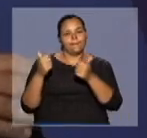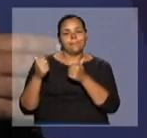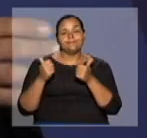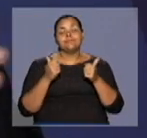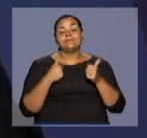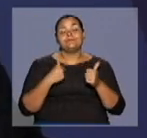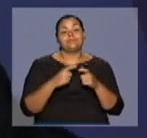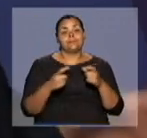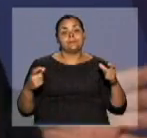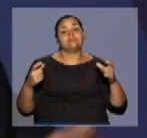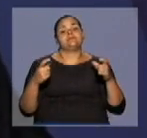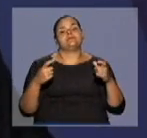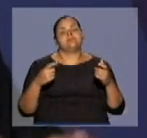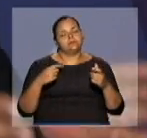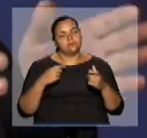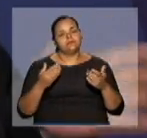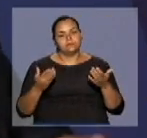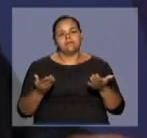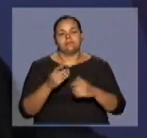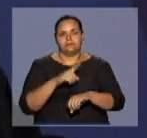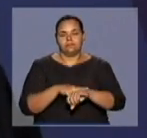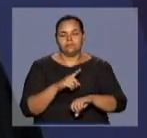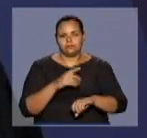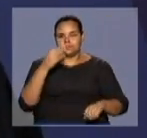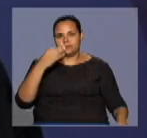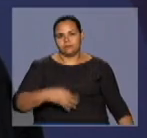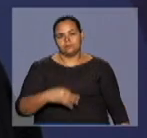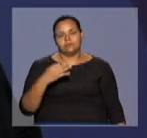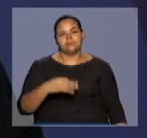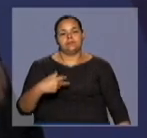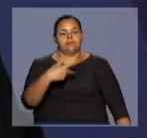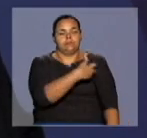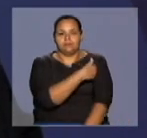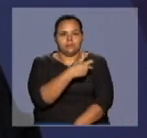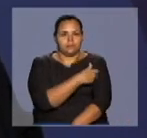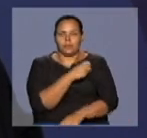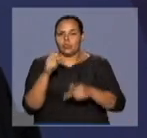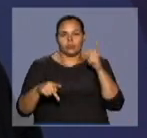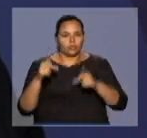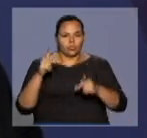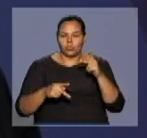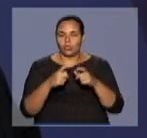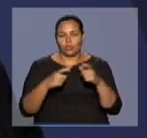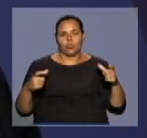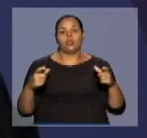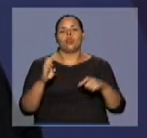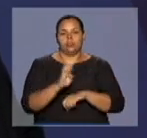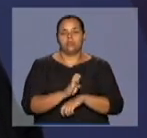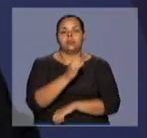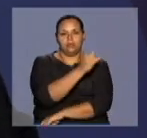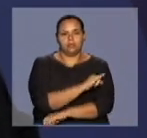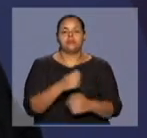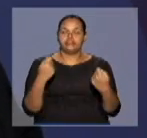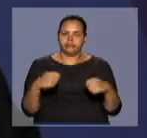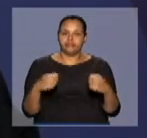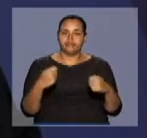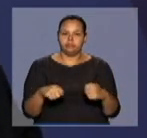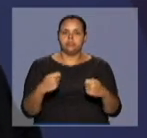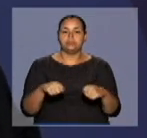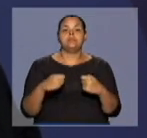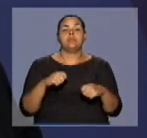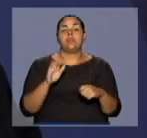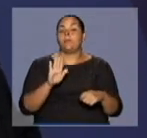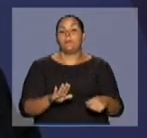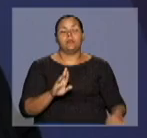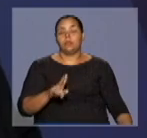Quanto maior a quantidade, e se optou, e eu entendo que foi certo, vacinar toda a população do estado do Rio, tem que ser feito dessa maneira